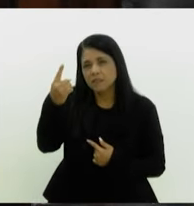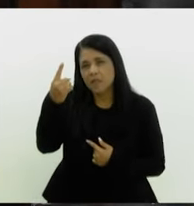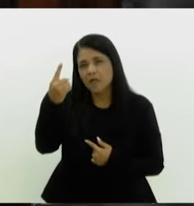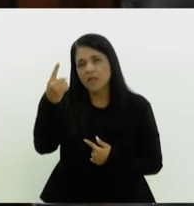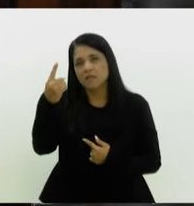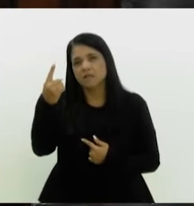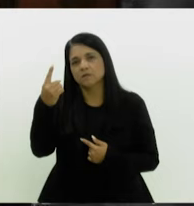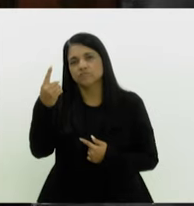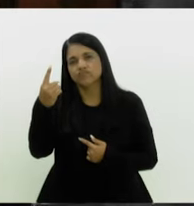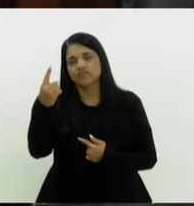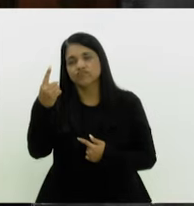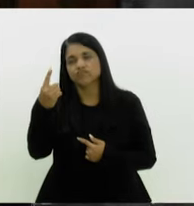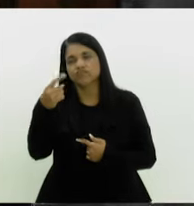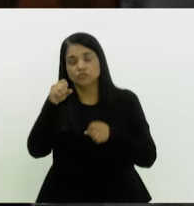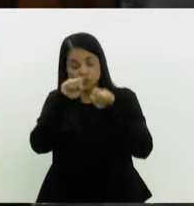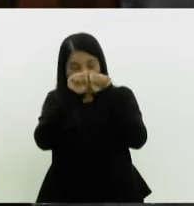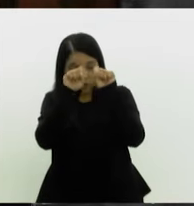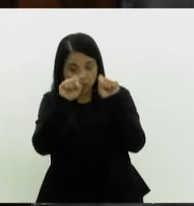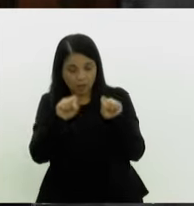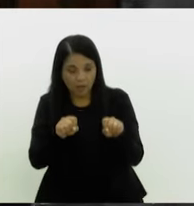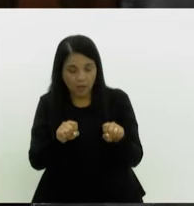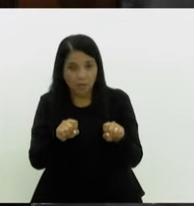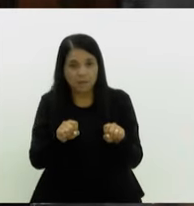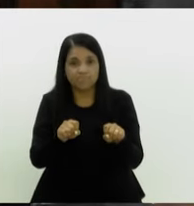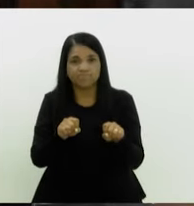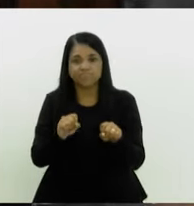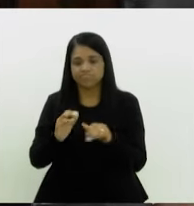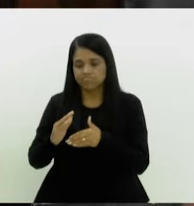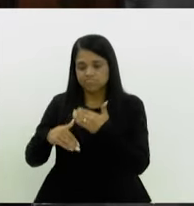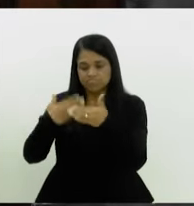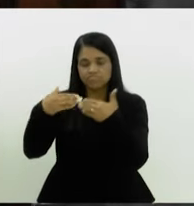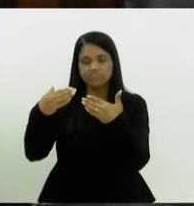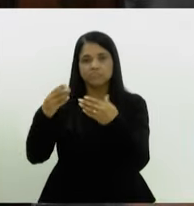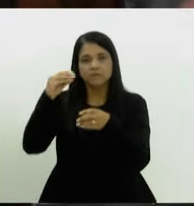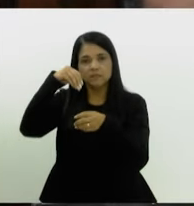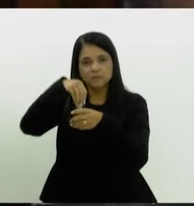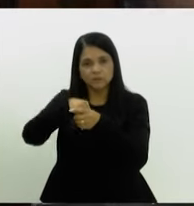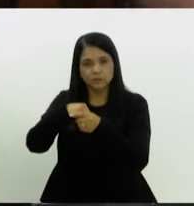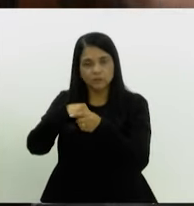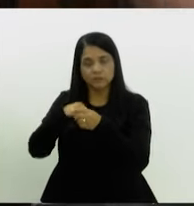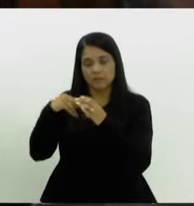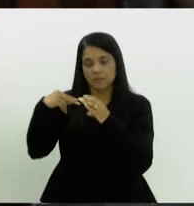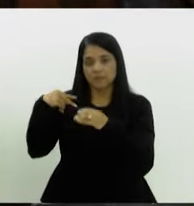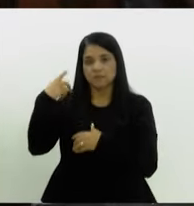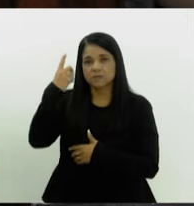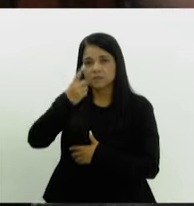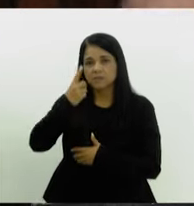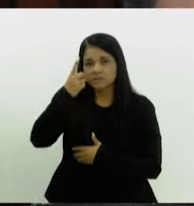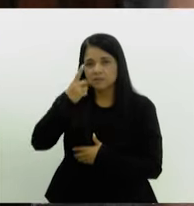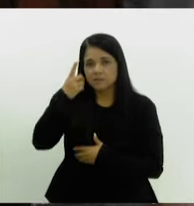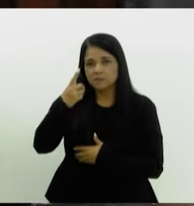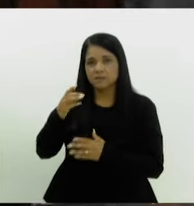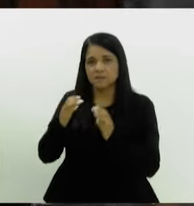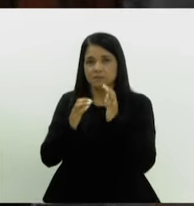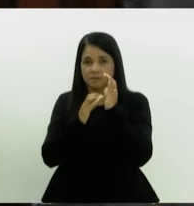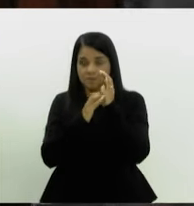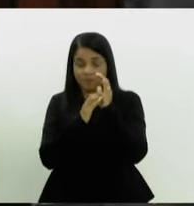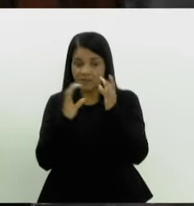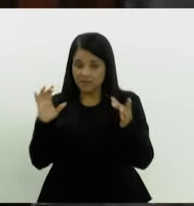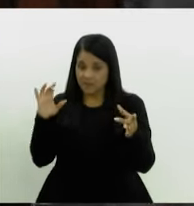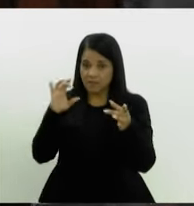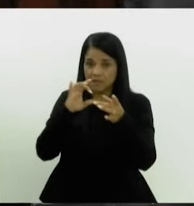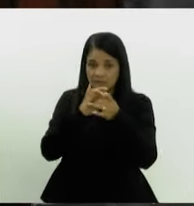nos sistema nós desenvolvemos um sistema na câmara dos deputados e nós estamos linkando esse sistema